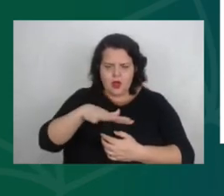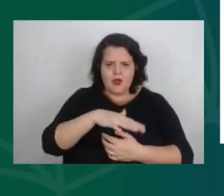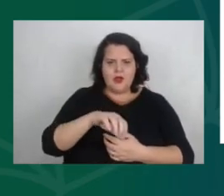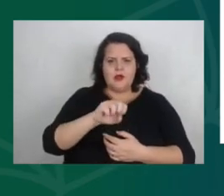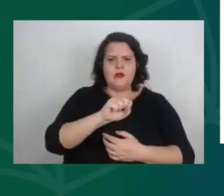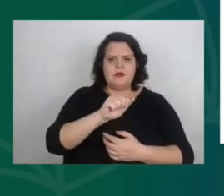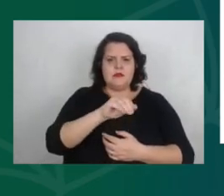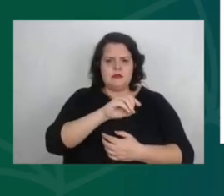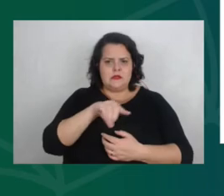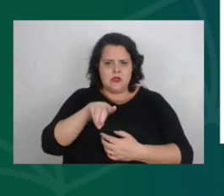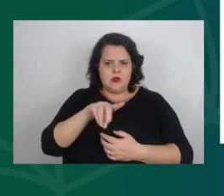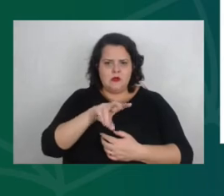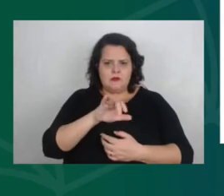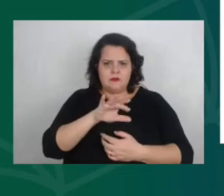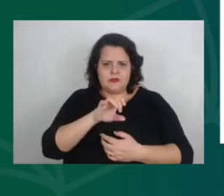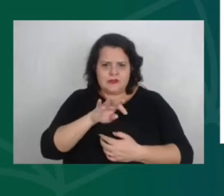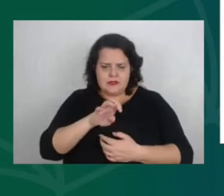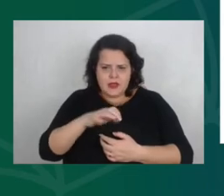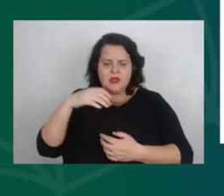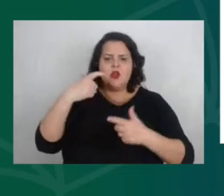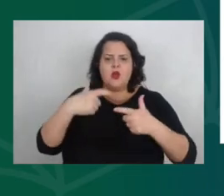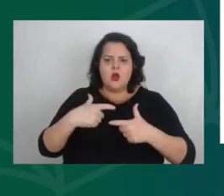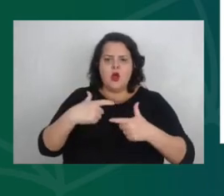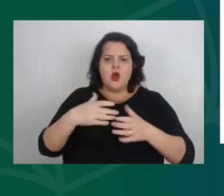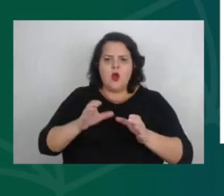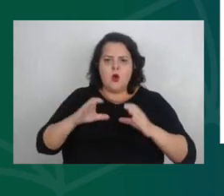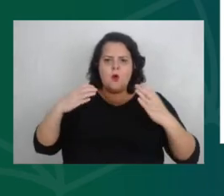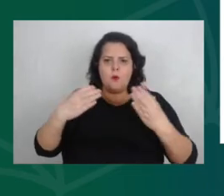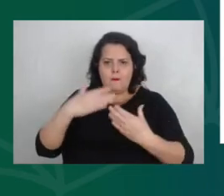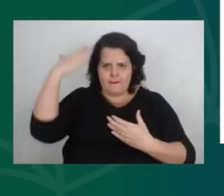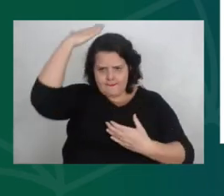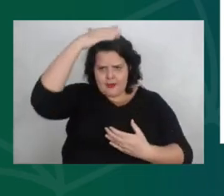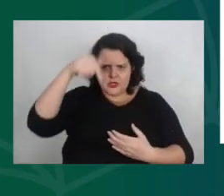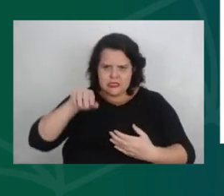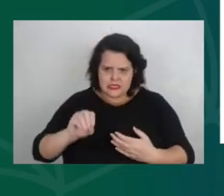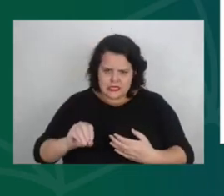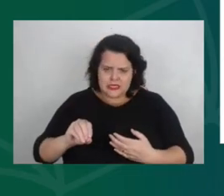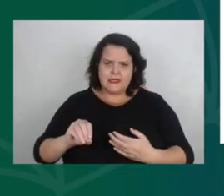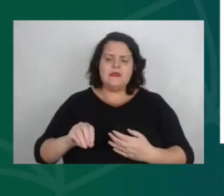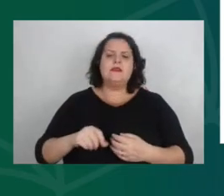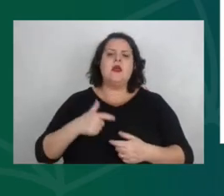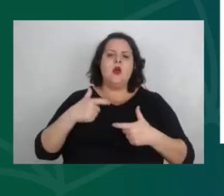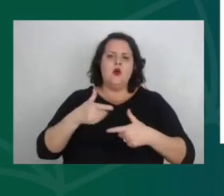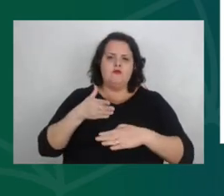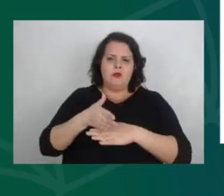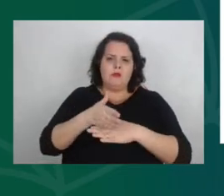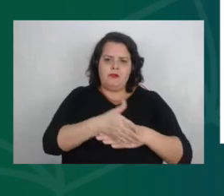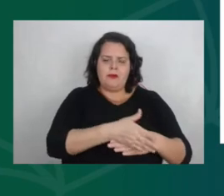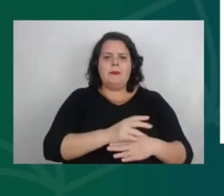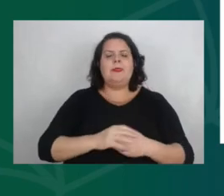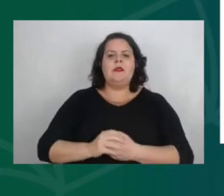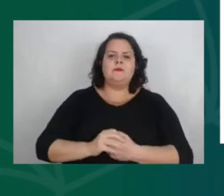comunidade do México 70, onde nós fizemos a abordagem. Pode passar. E aí começamos o